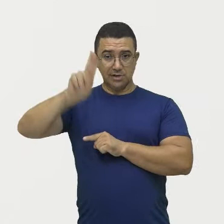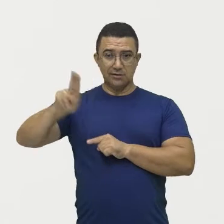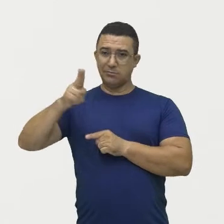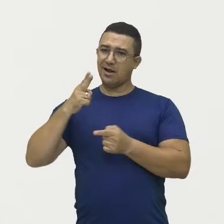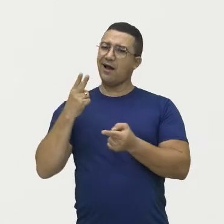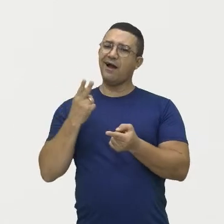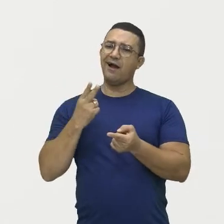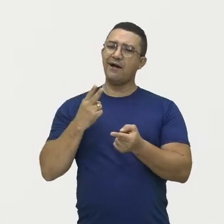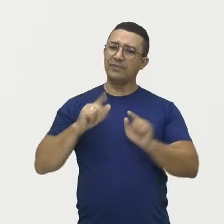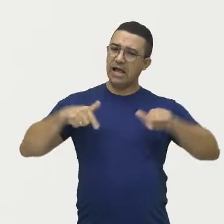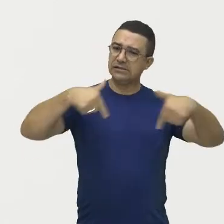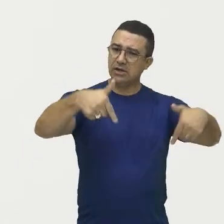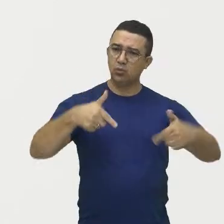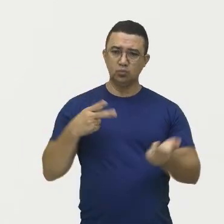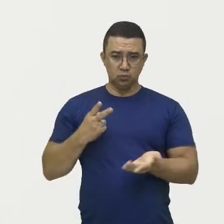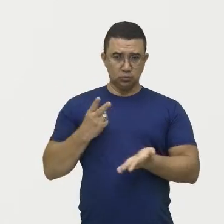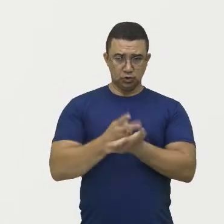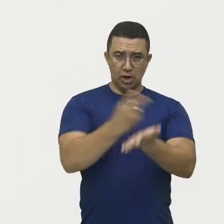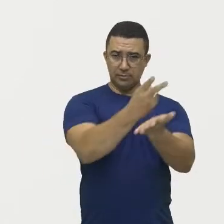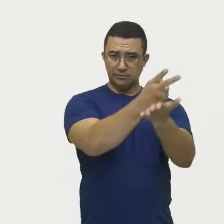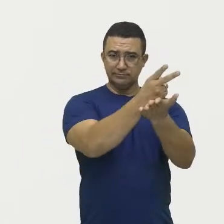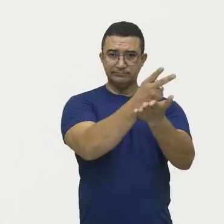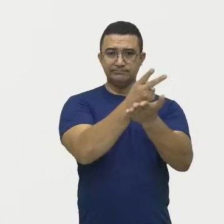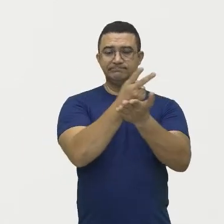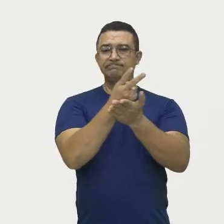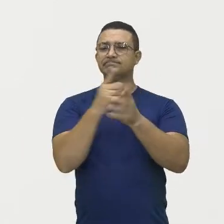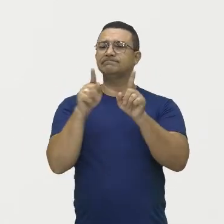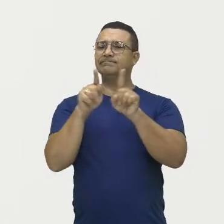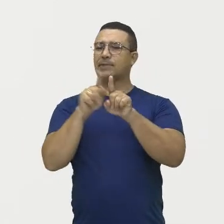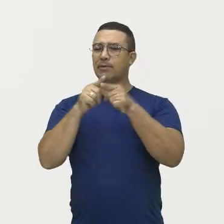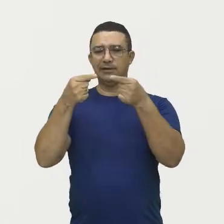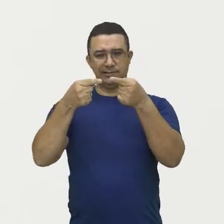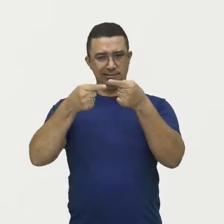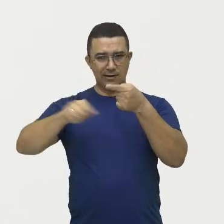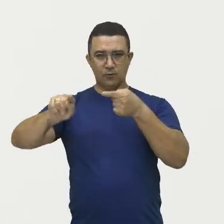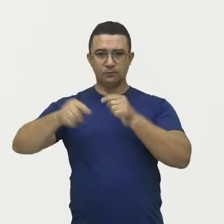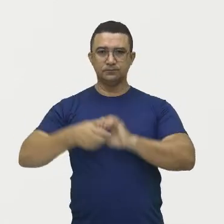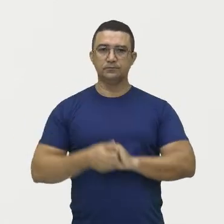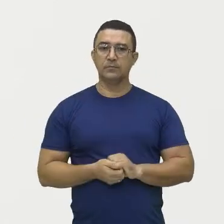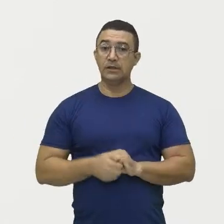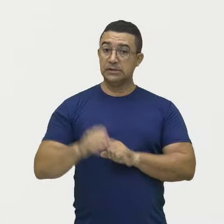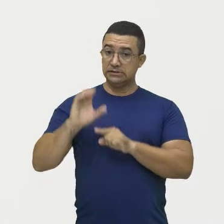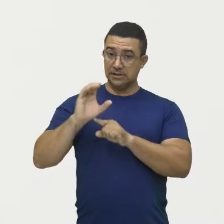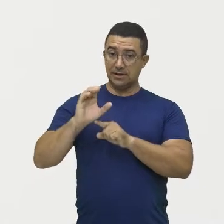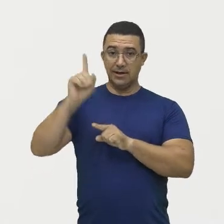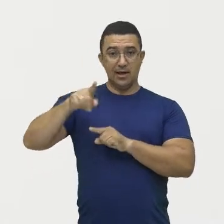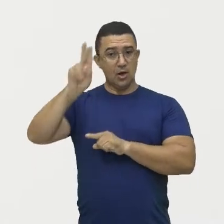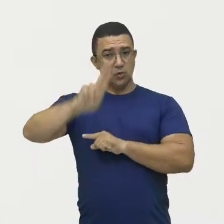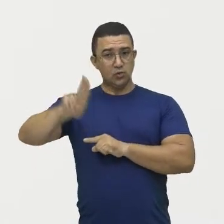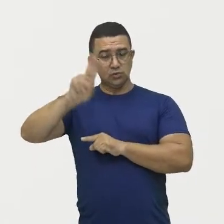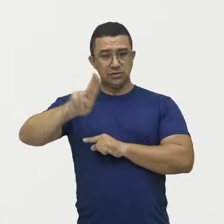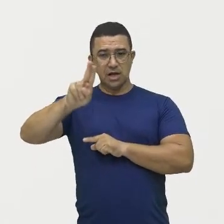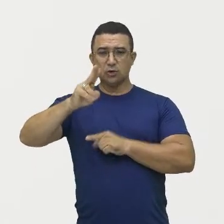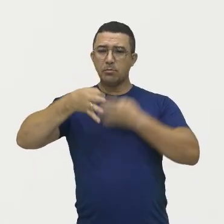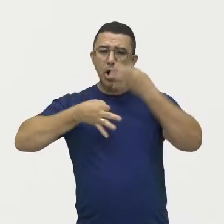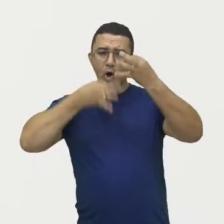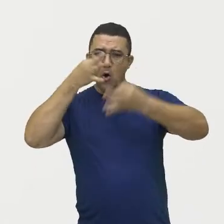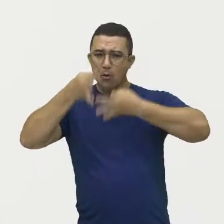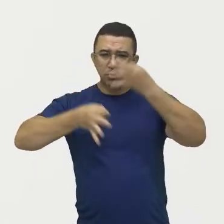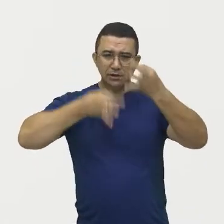contínuas? Também não. Né? Ele tem uma outra função que é mais adequada. Letra C, é usado para